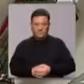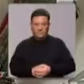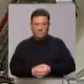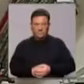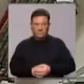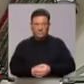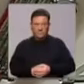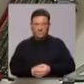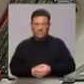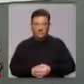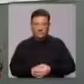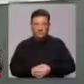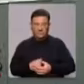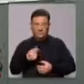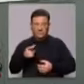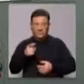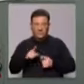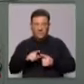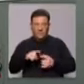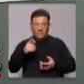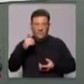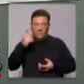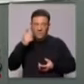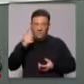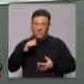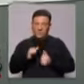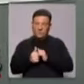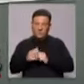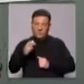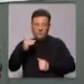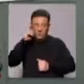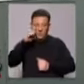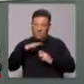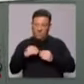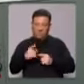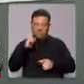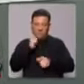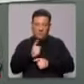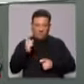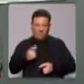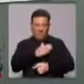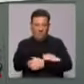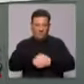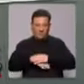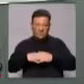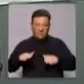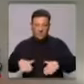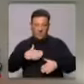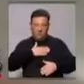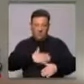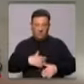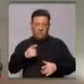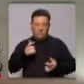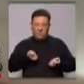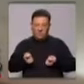Vocês não fazem ideia que é um desporto muito completo, existe braços, existe pernas, existe tronco. Existe coordenação, existe